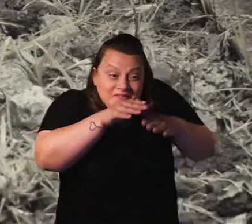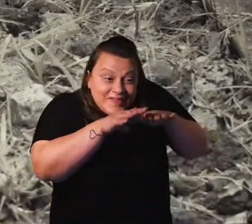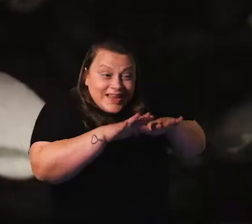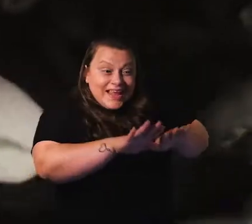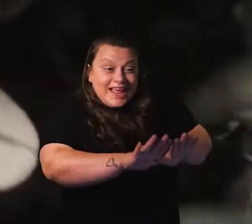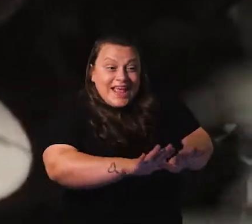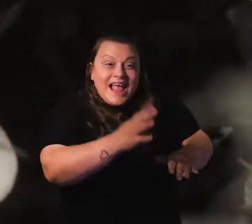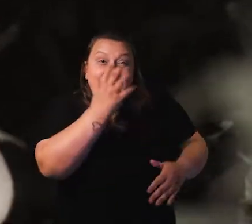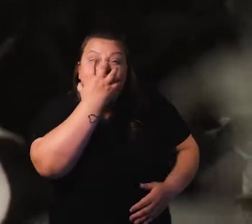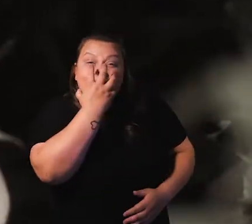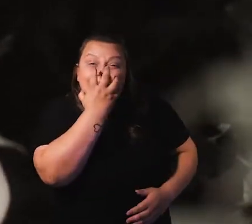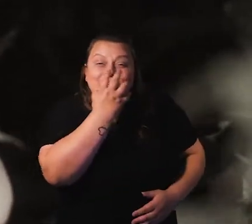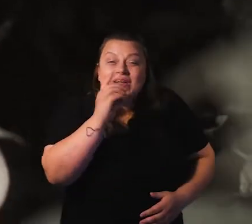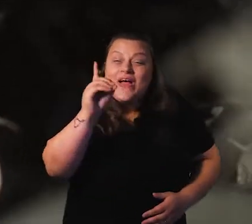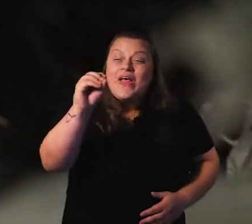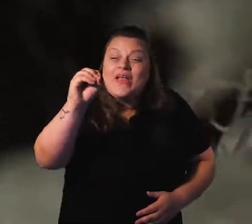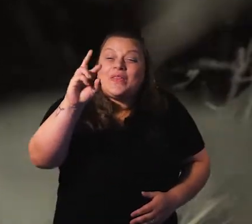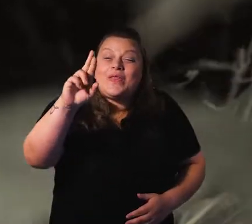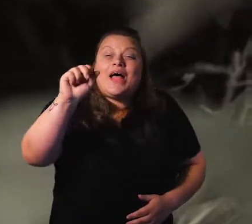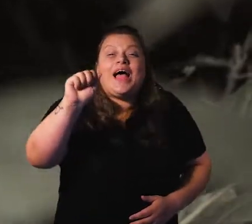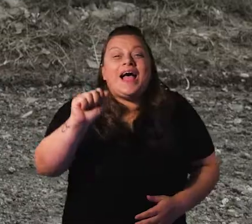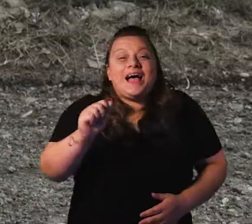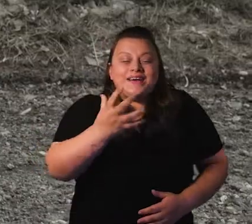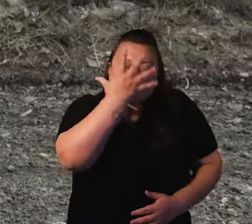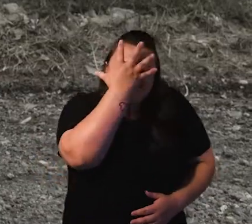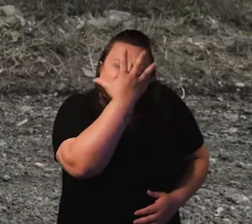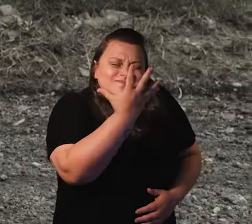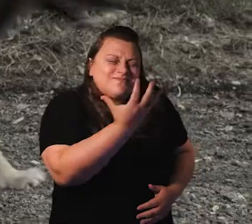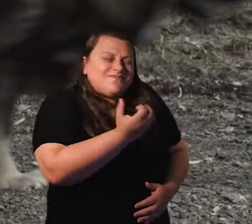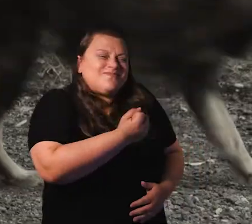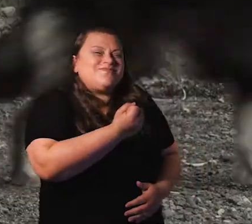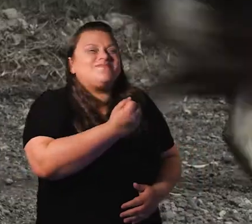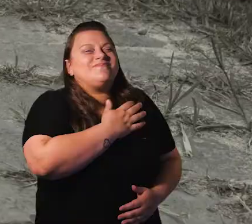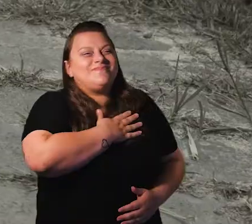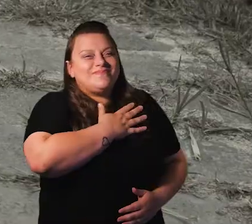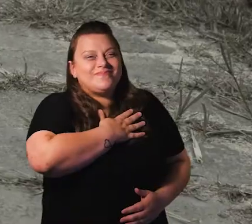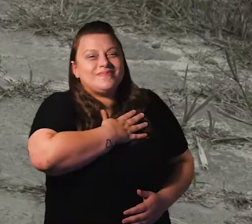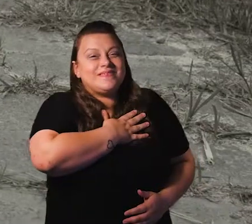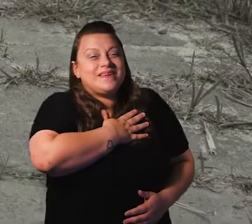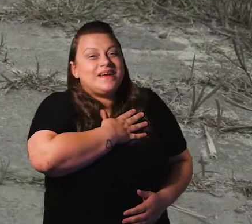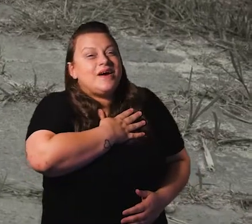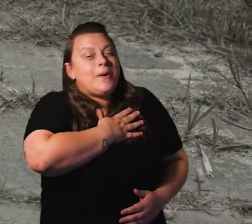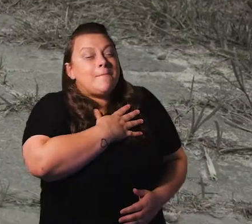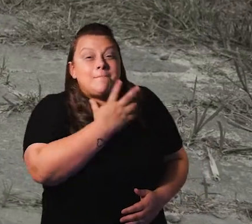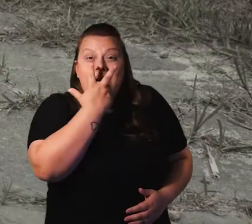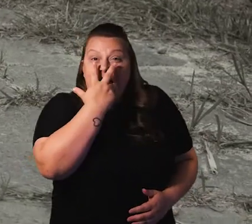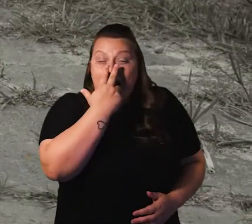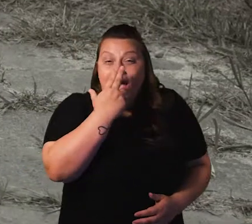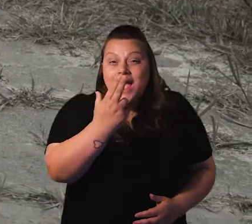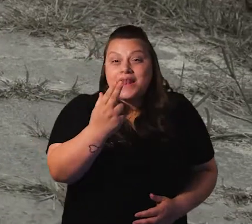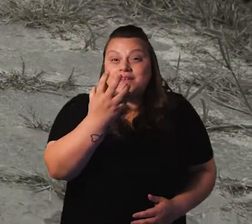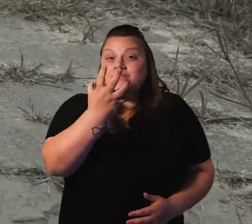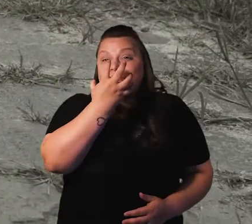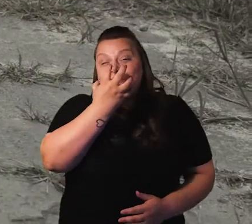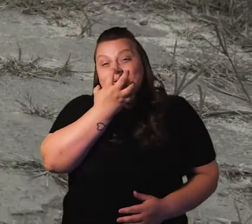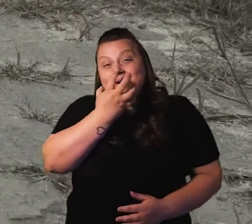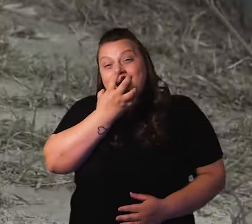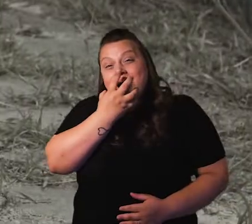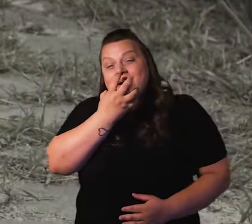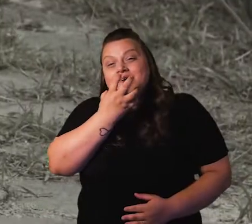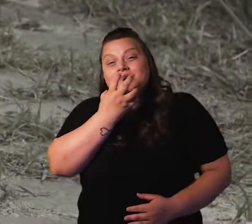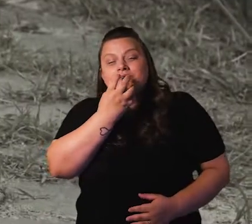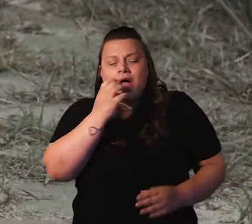Fica, adora, fica e me adota Como um cão